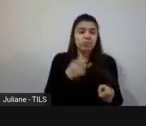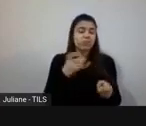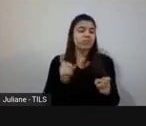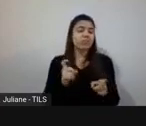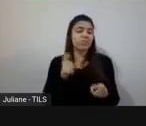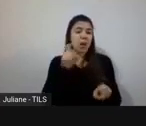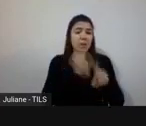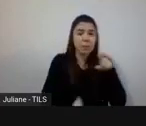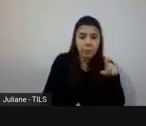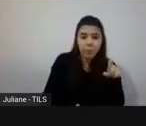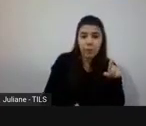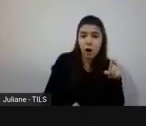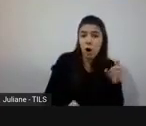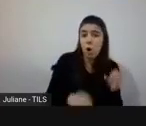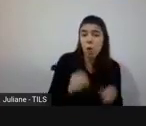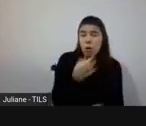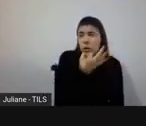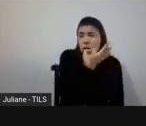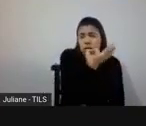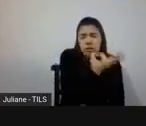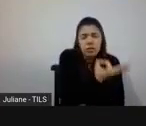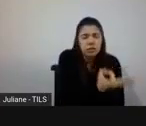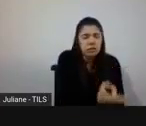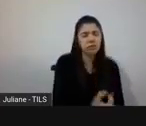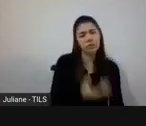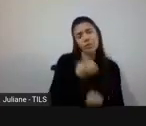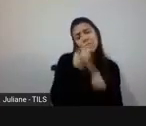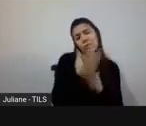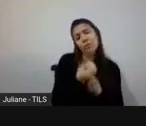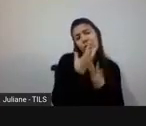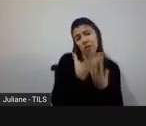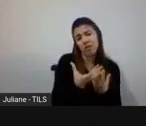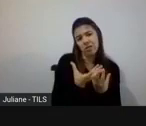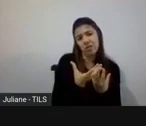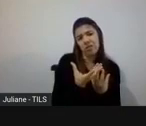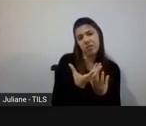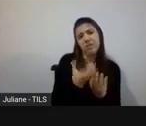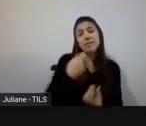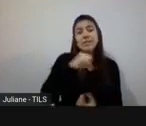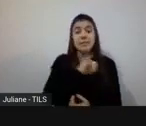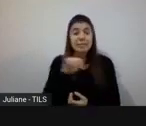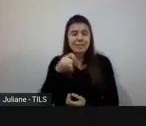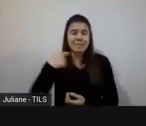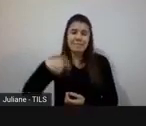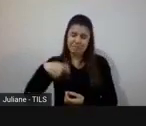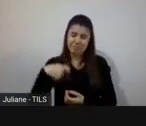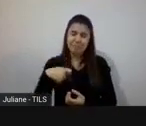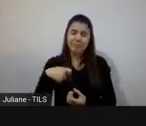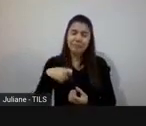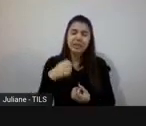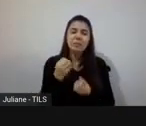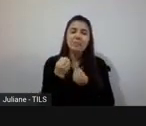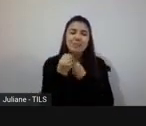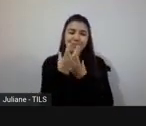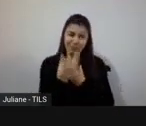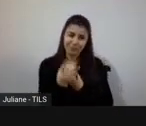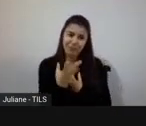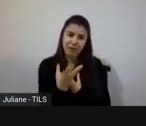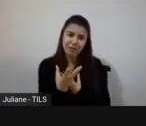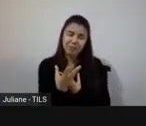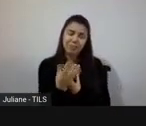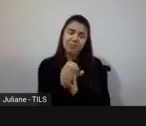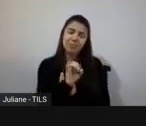for para contar, que seja uma vez, né? Falamos ali da revitimização. Então, nós não nos sentimos à vontade, é preciso